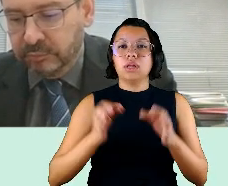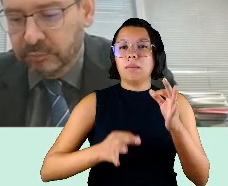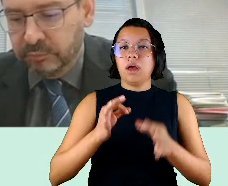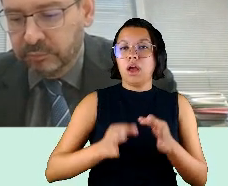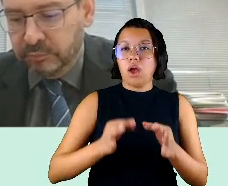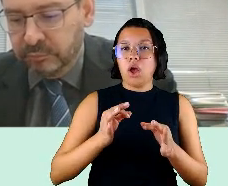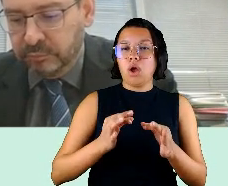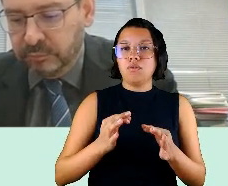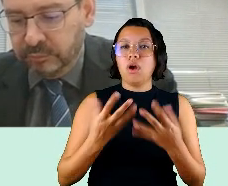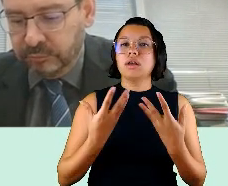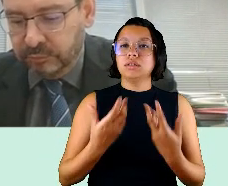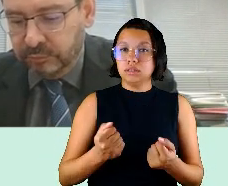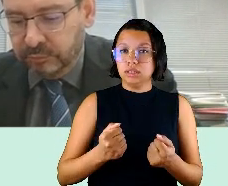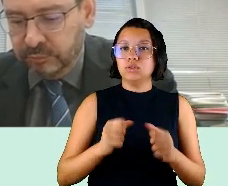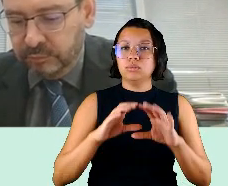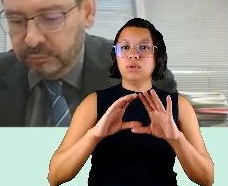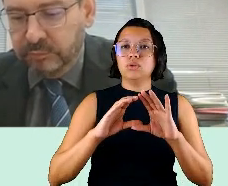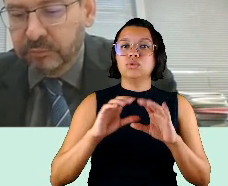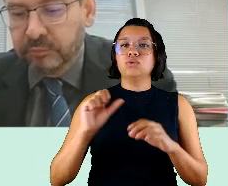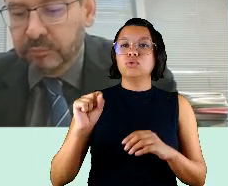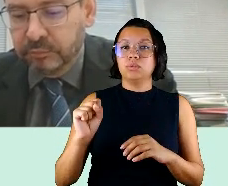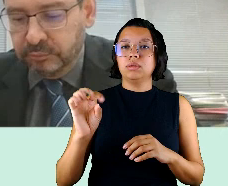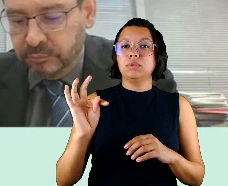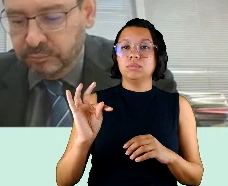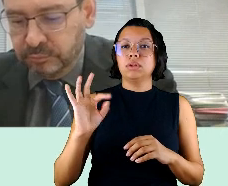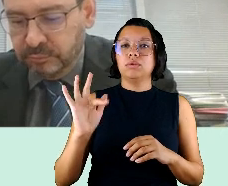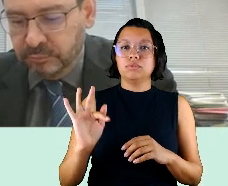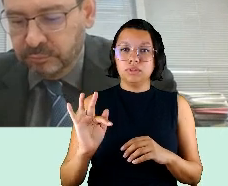aprovado pelo Supremo Tribunal Federal,